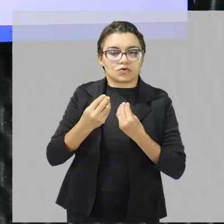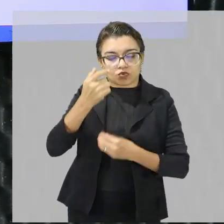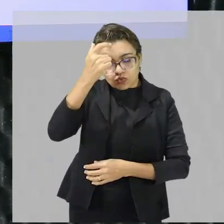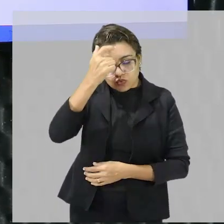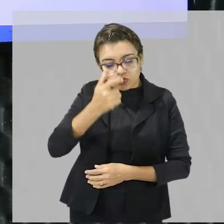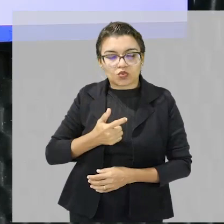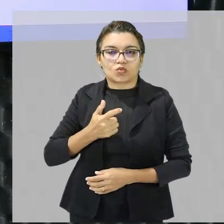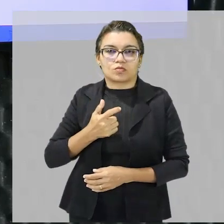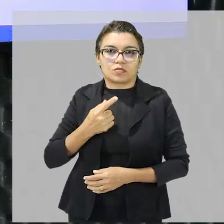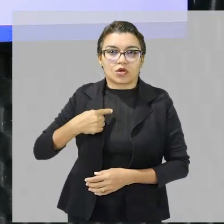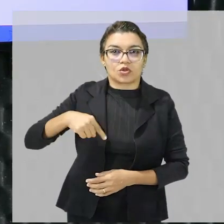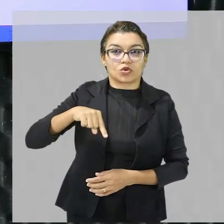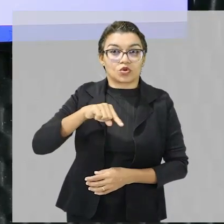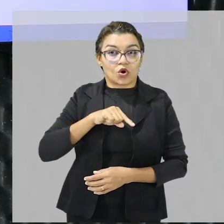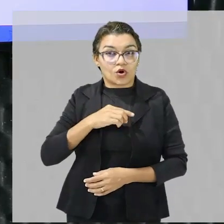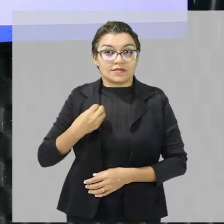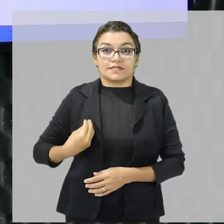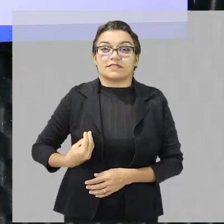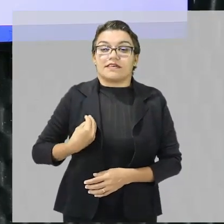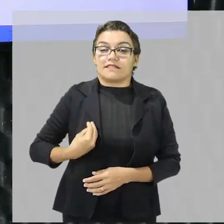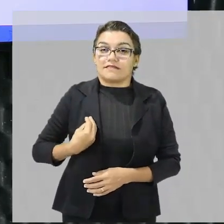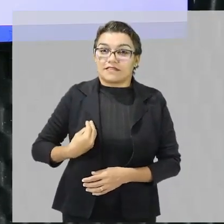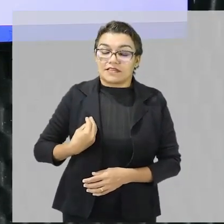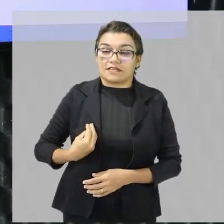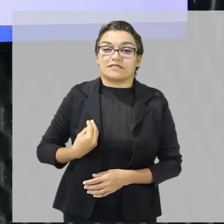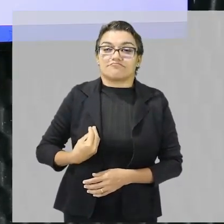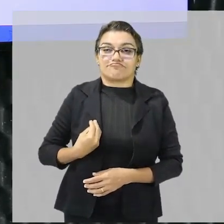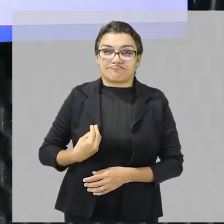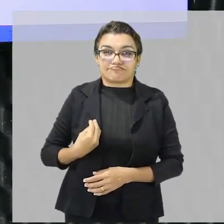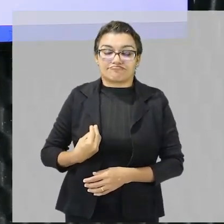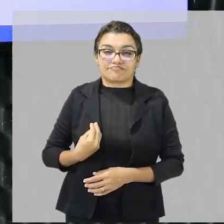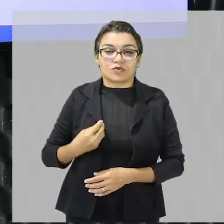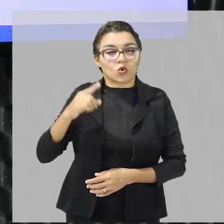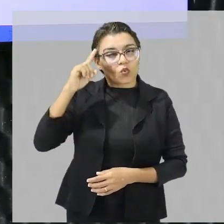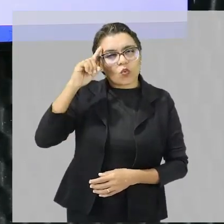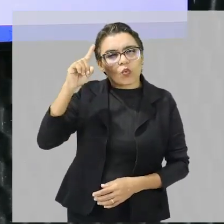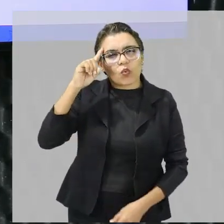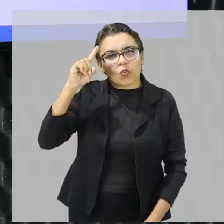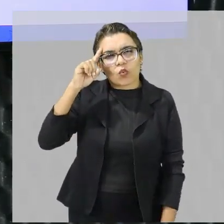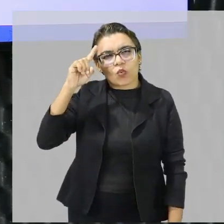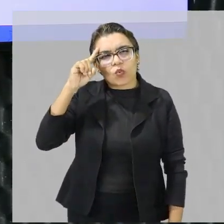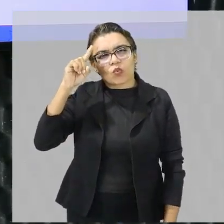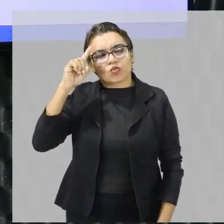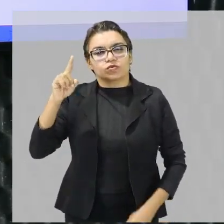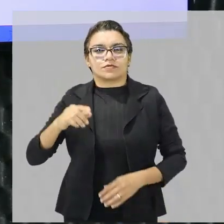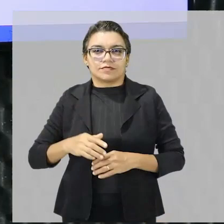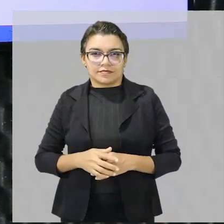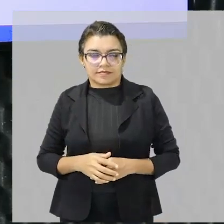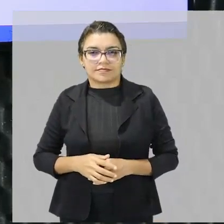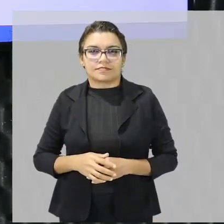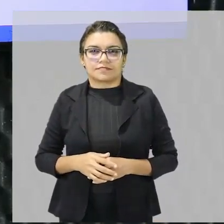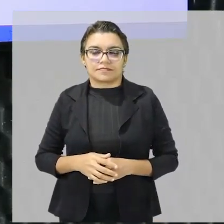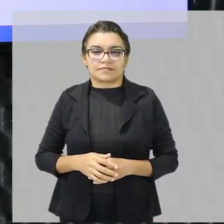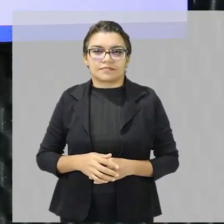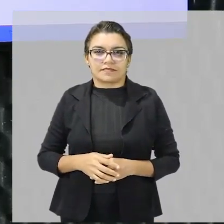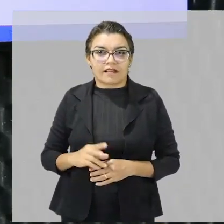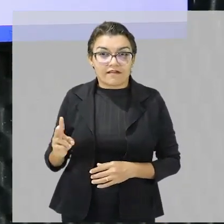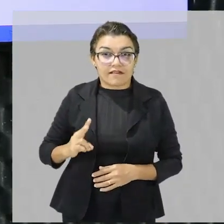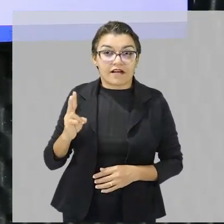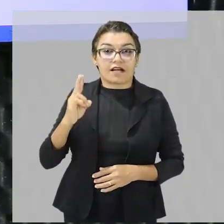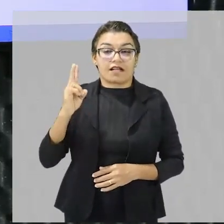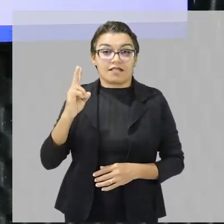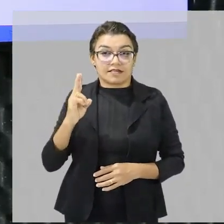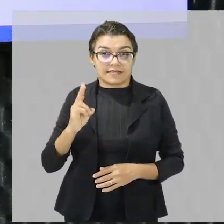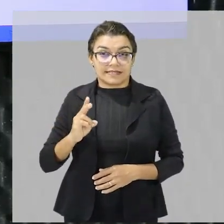nossa finitude, sobre a nossa existência cotidiana, válida, material,